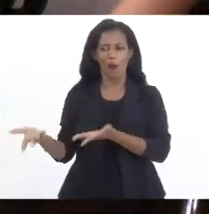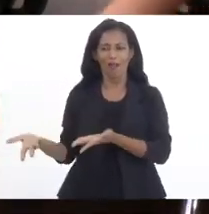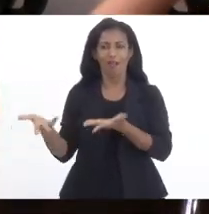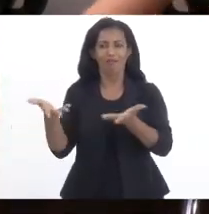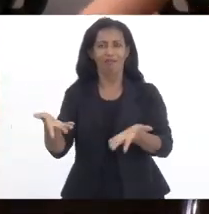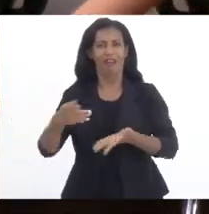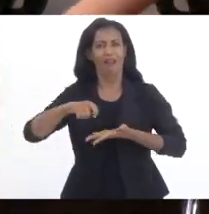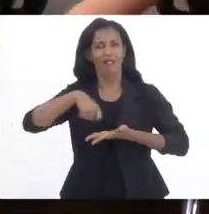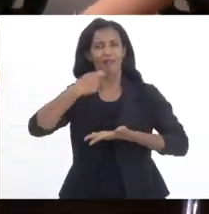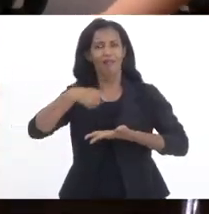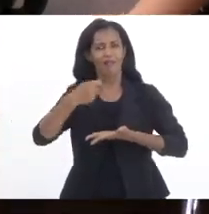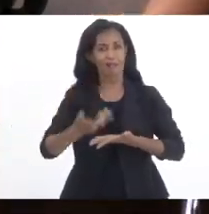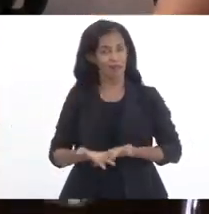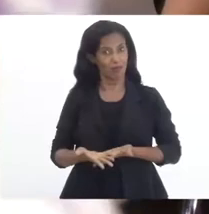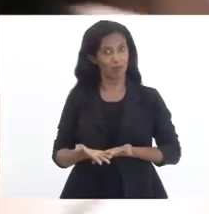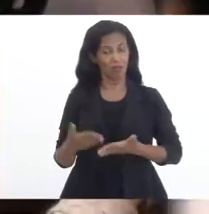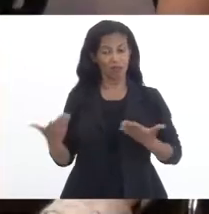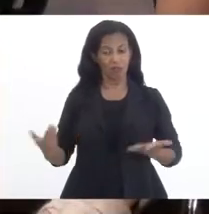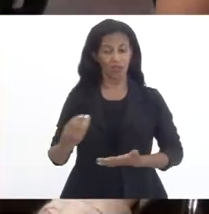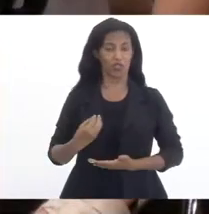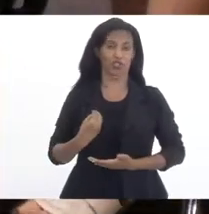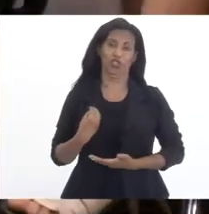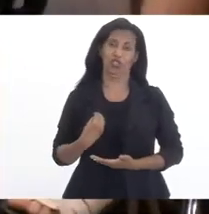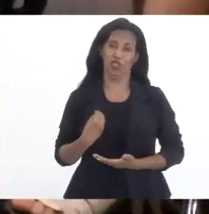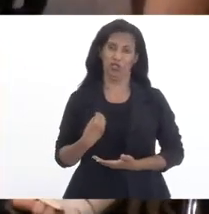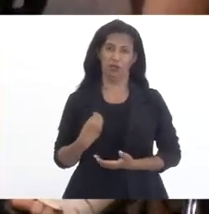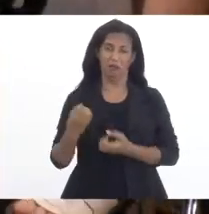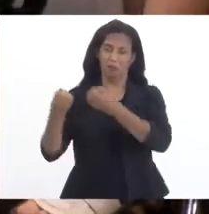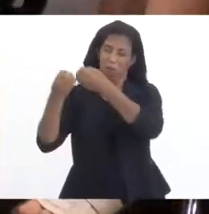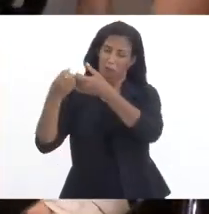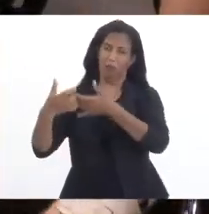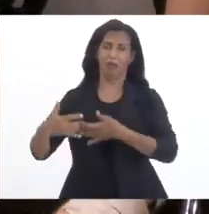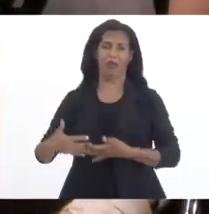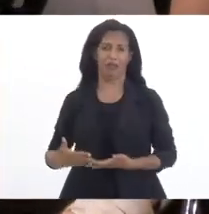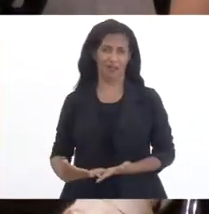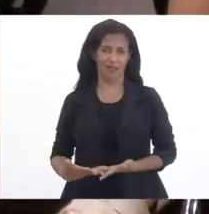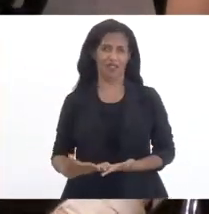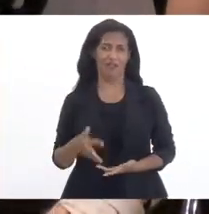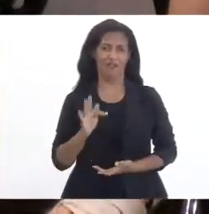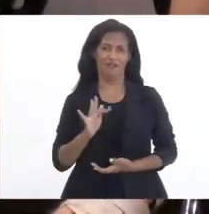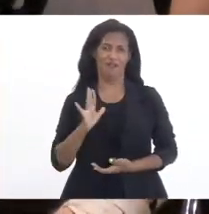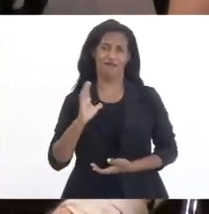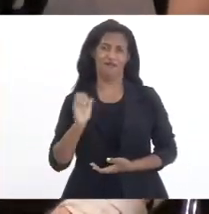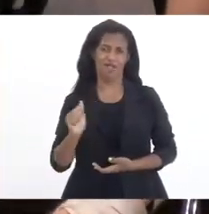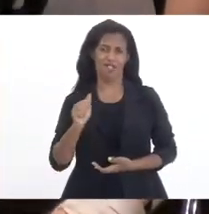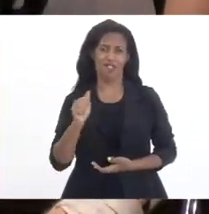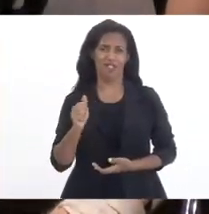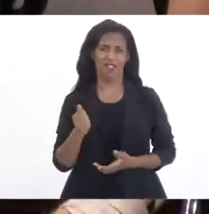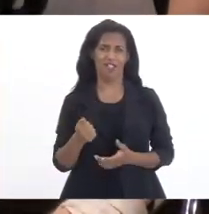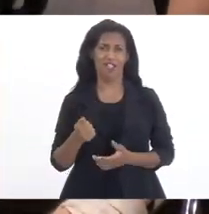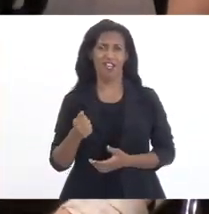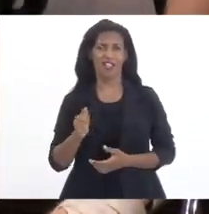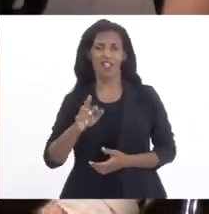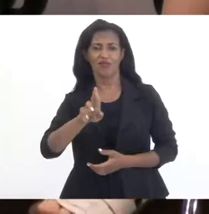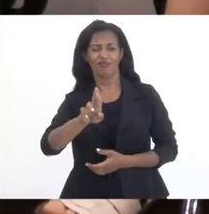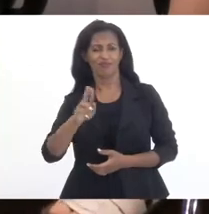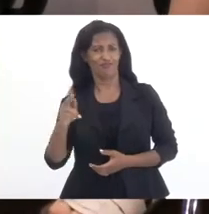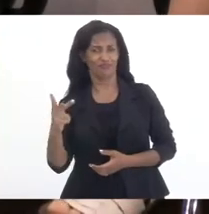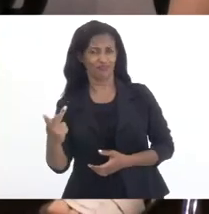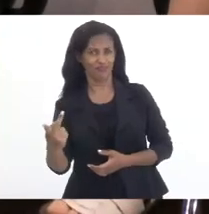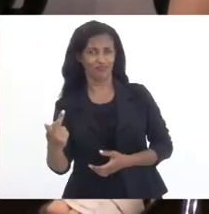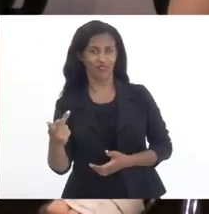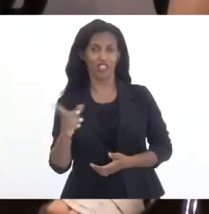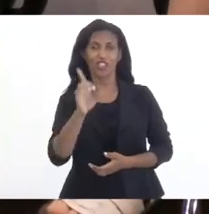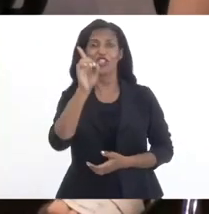bandejão. Então, a gente vive numa precariedade física de recursos humanos e